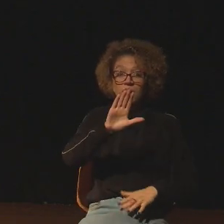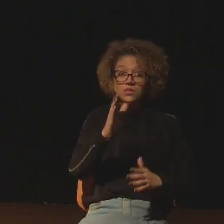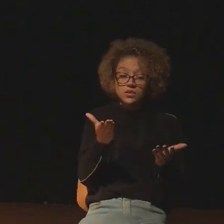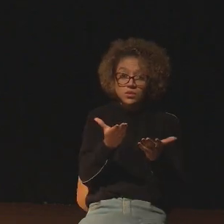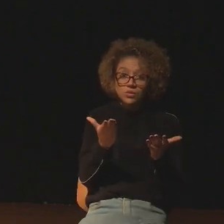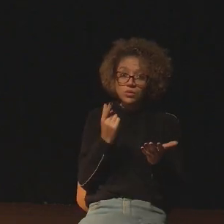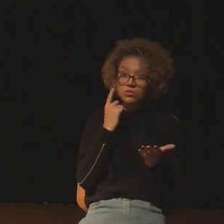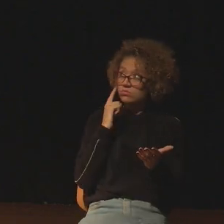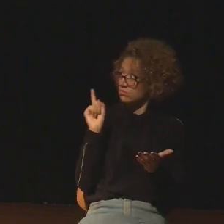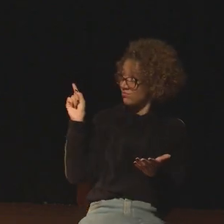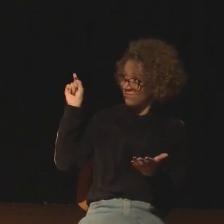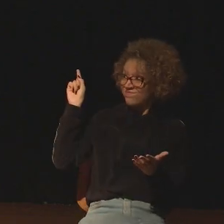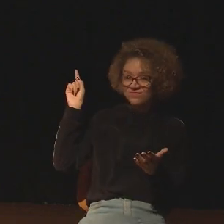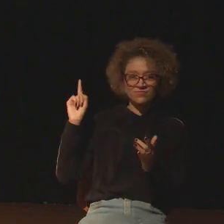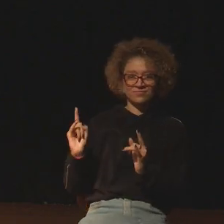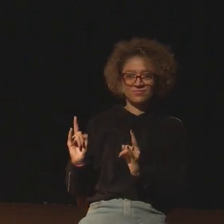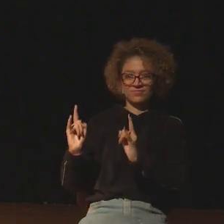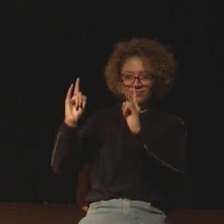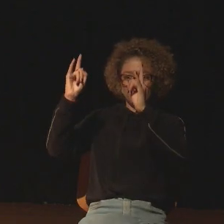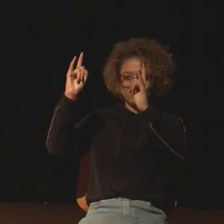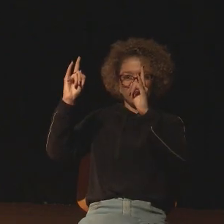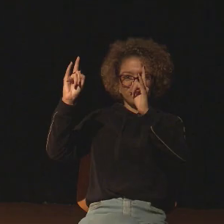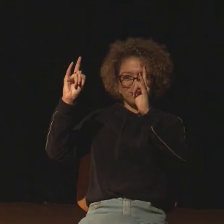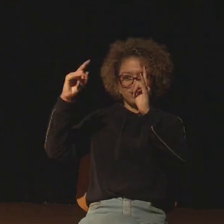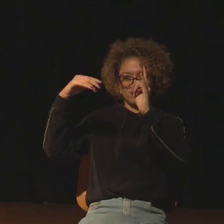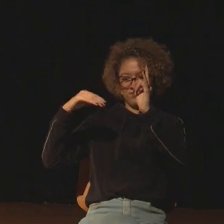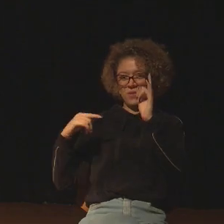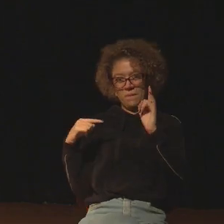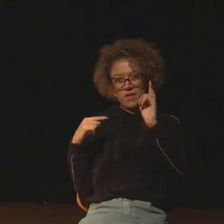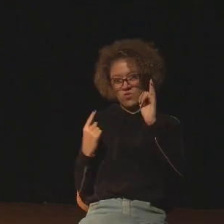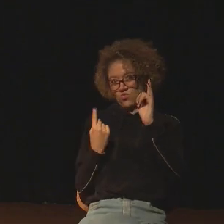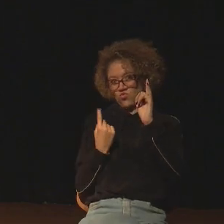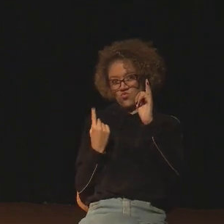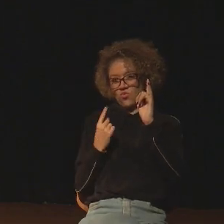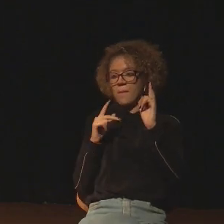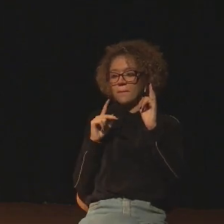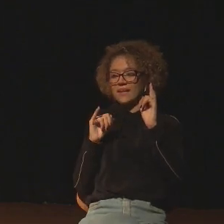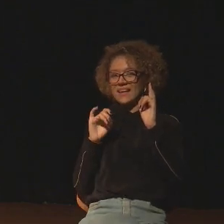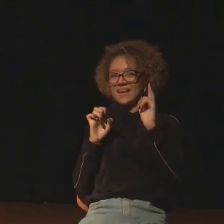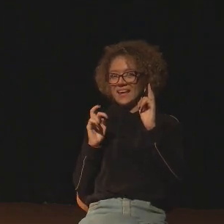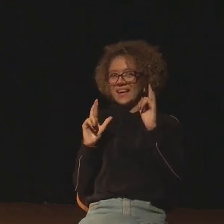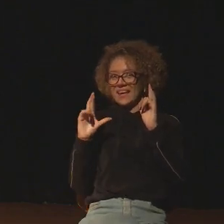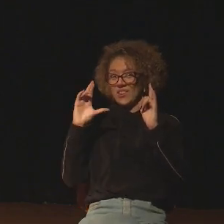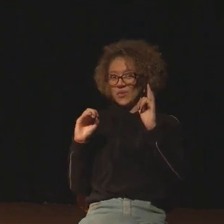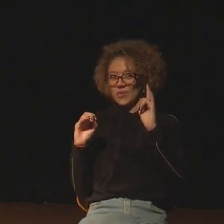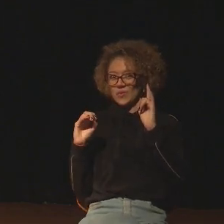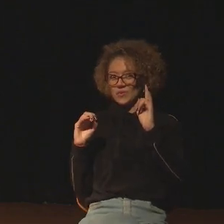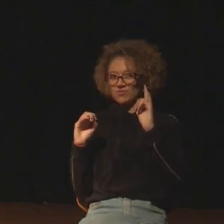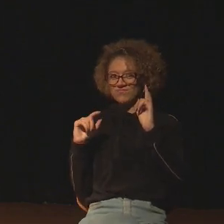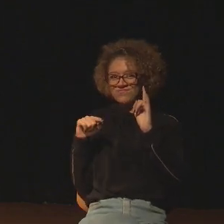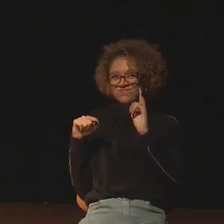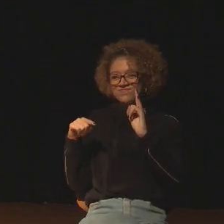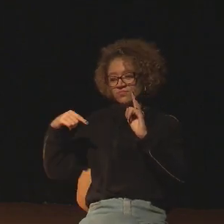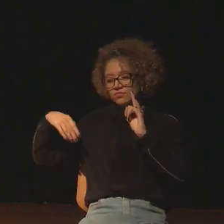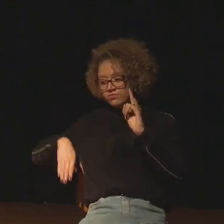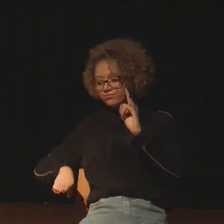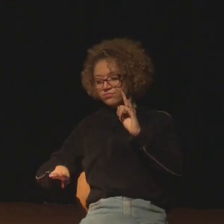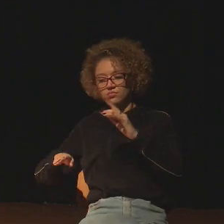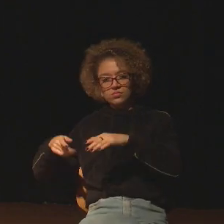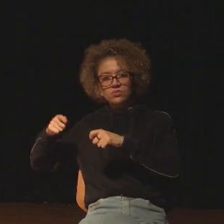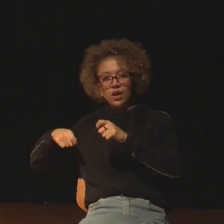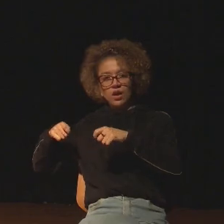acesso que dá ao primeiro subsolo do edifício Pietro, e aqui tem um acesso que é um acesso técnico